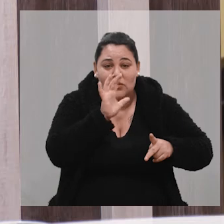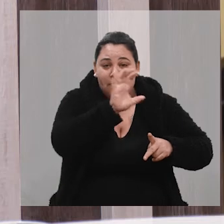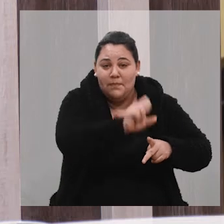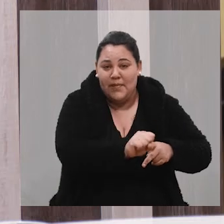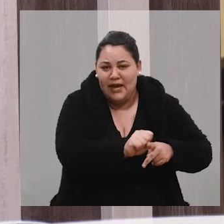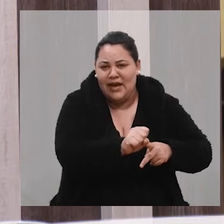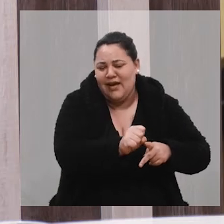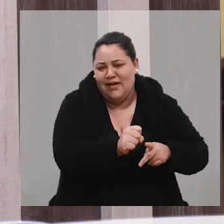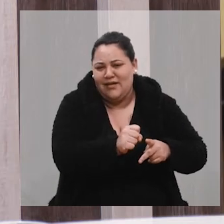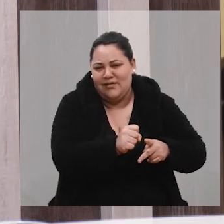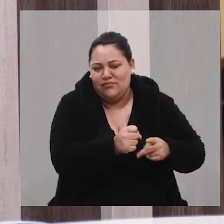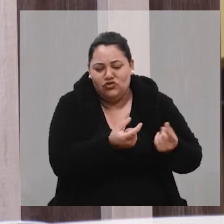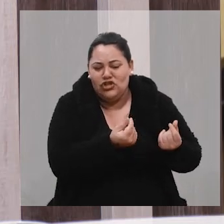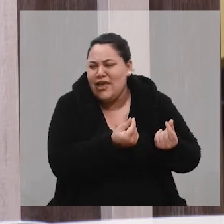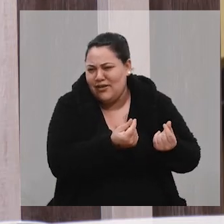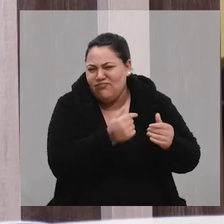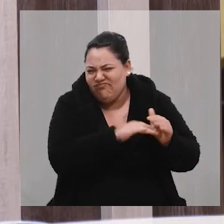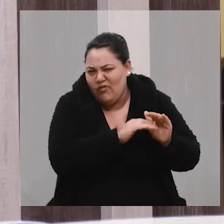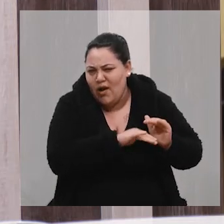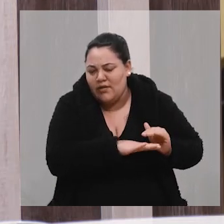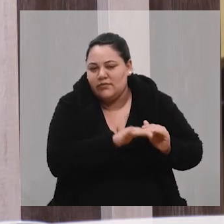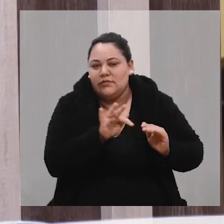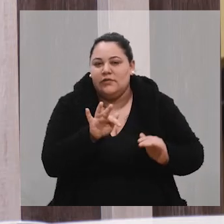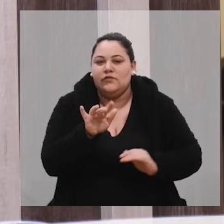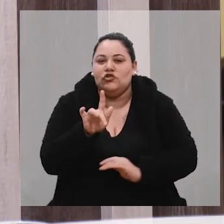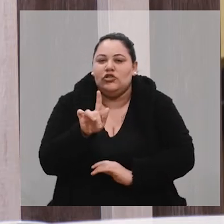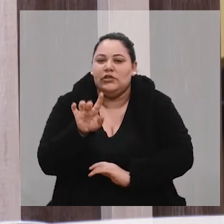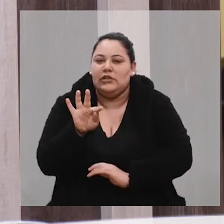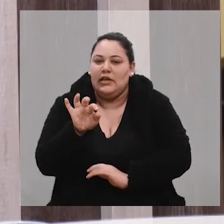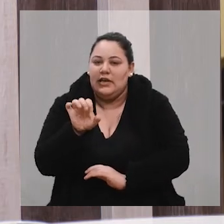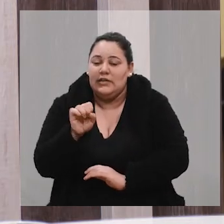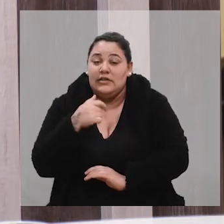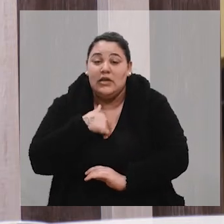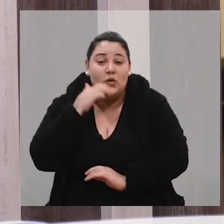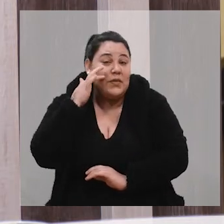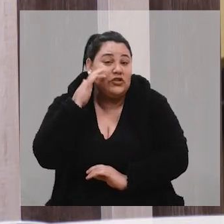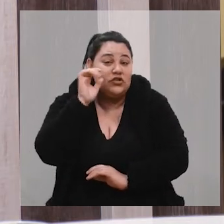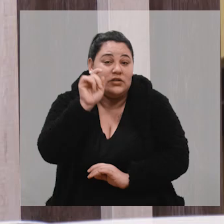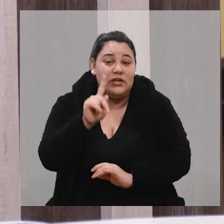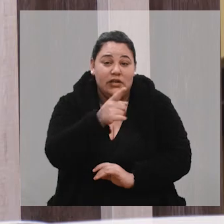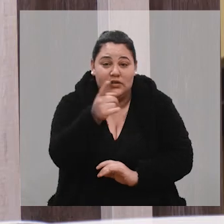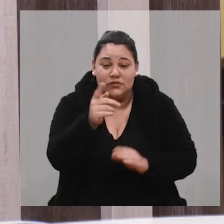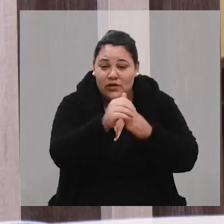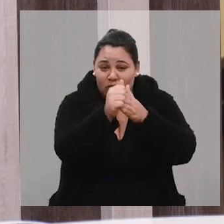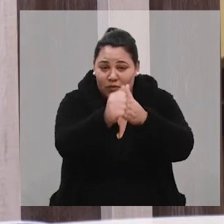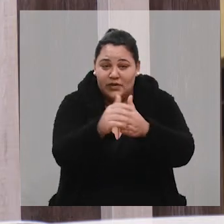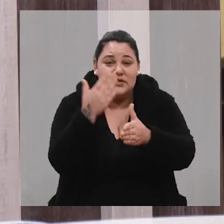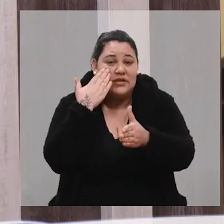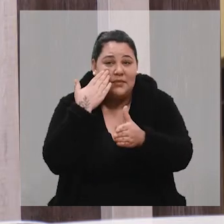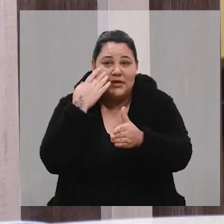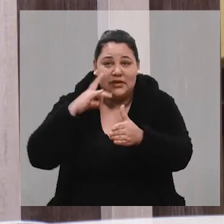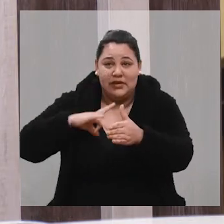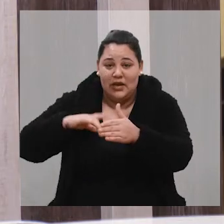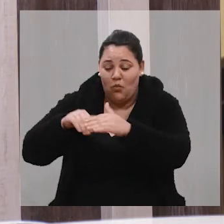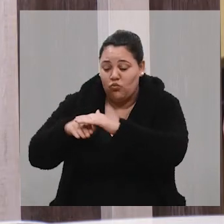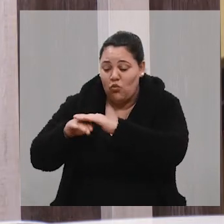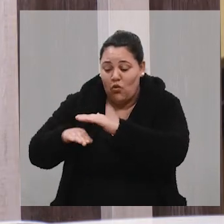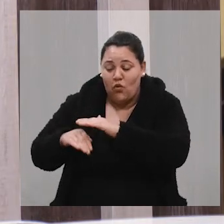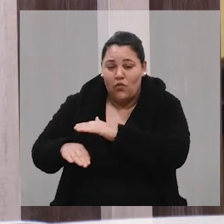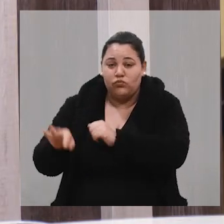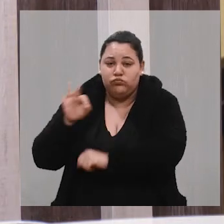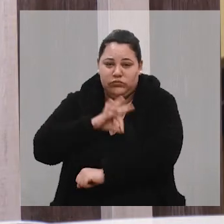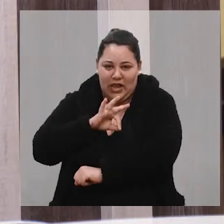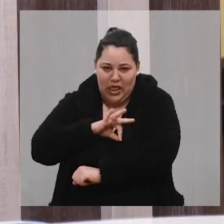o seu resíduo de FGTS, digamos assim. Imagino que quem está nos acompanhando saiba, aquele depósito